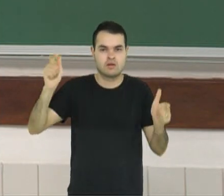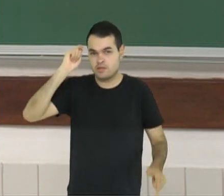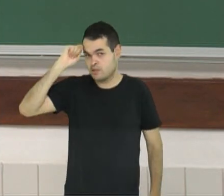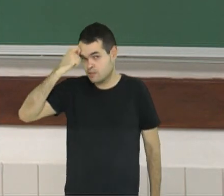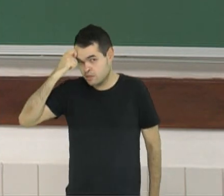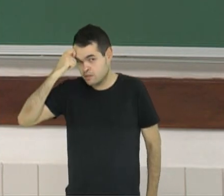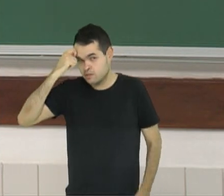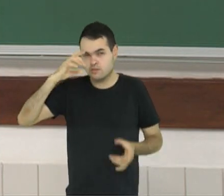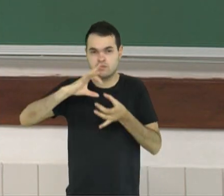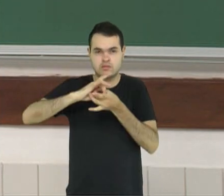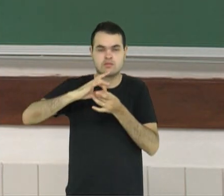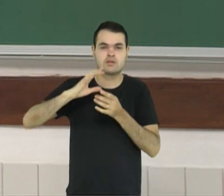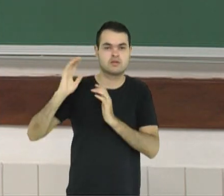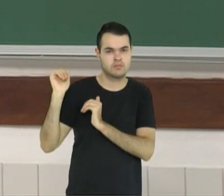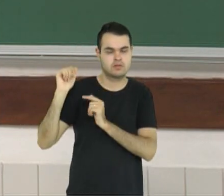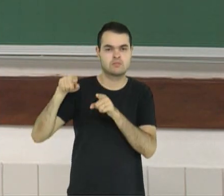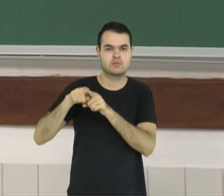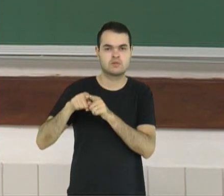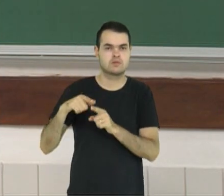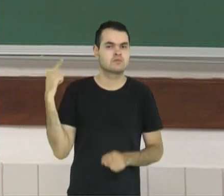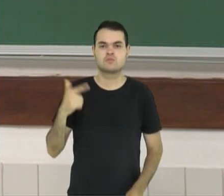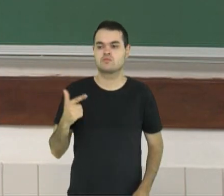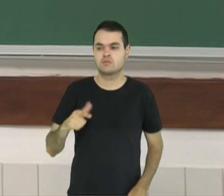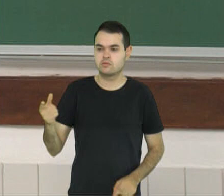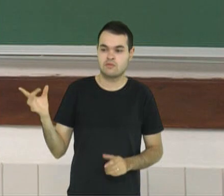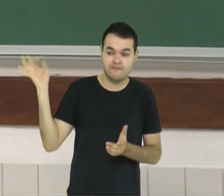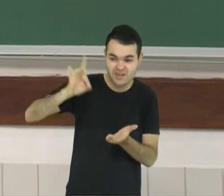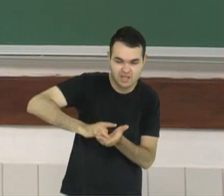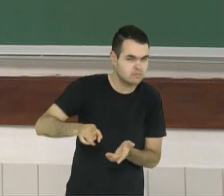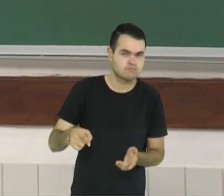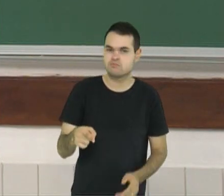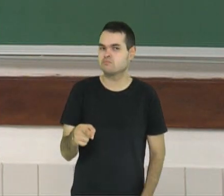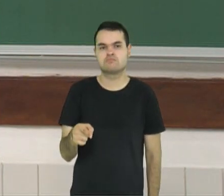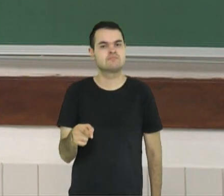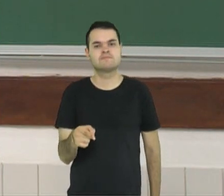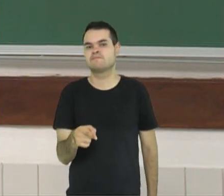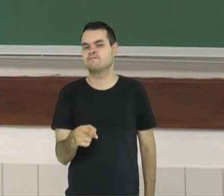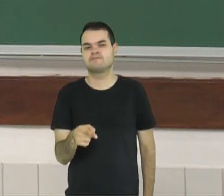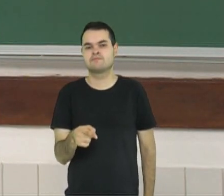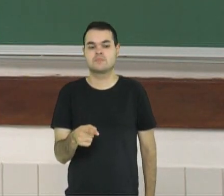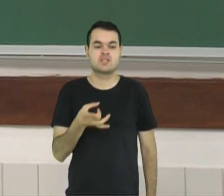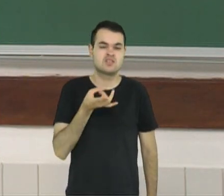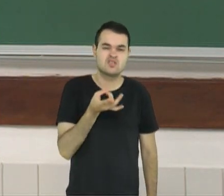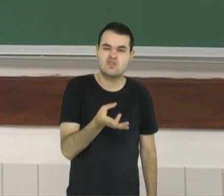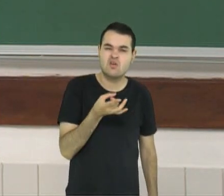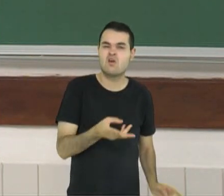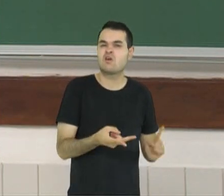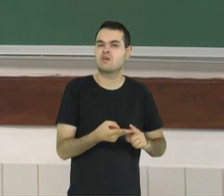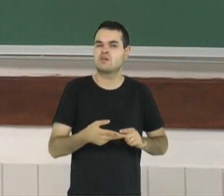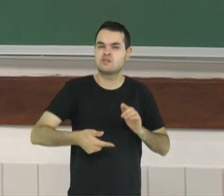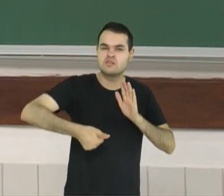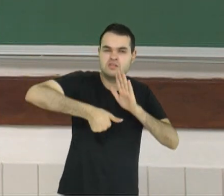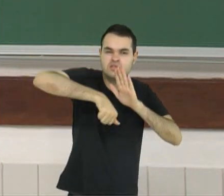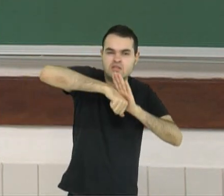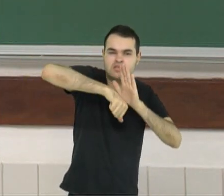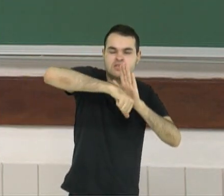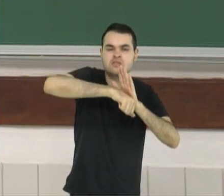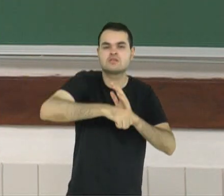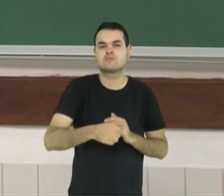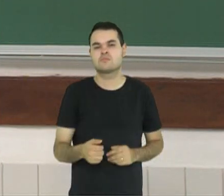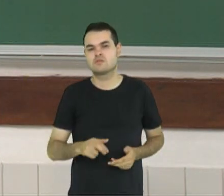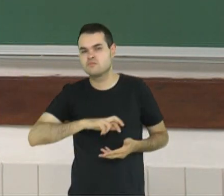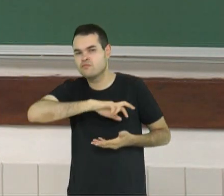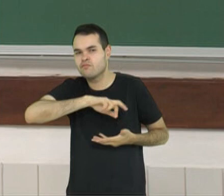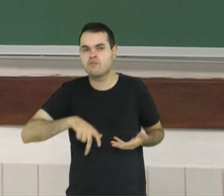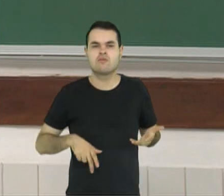hispânica, não existia essa mesma realidade. Lá existia o quê? Drogas, existia criminalidade, falta de acesso